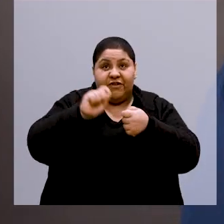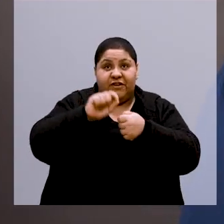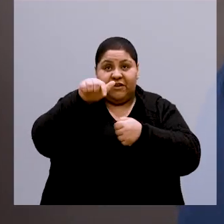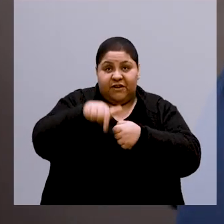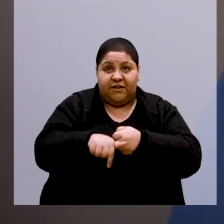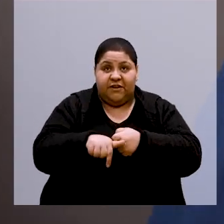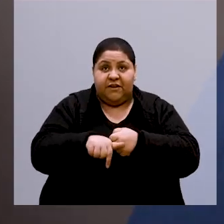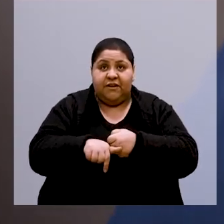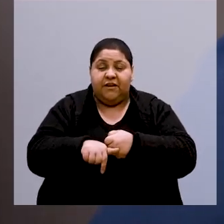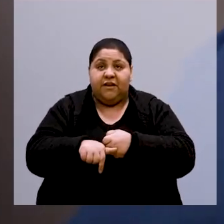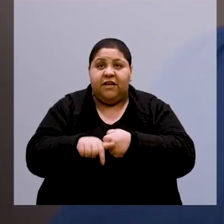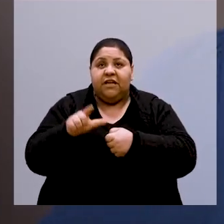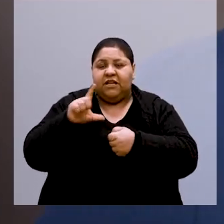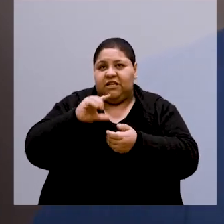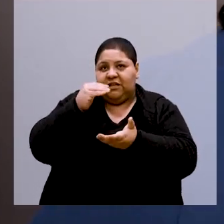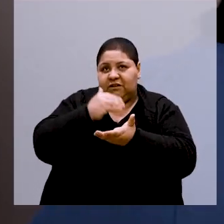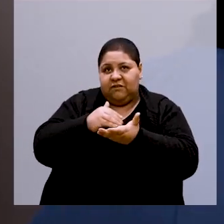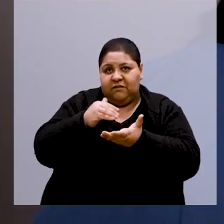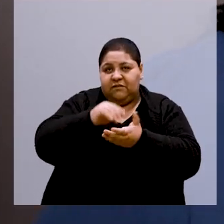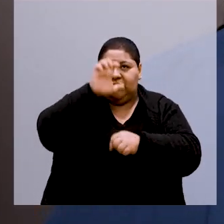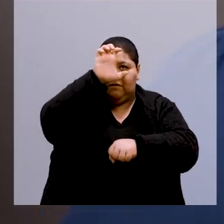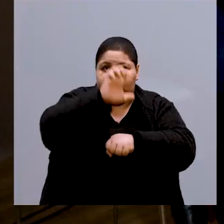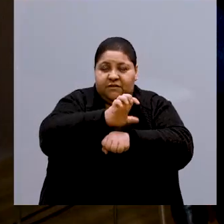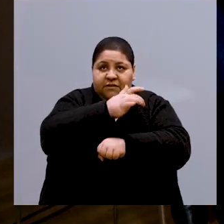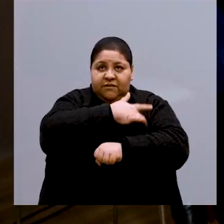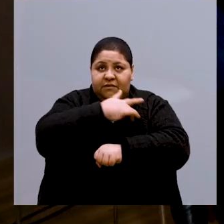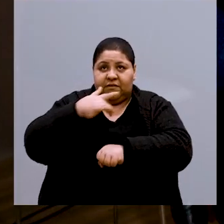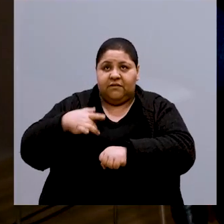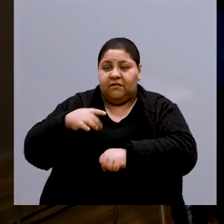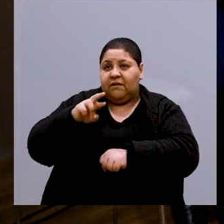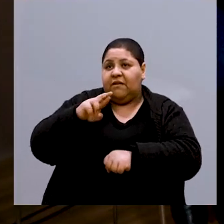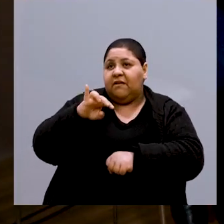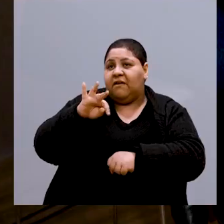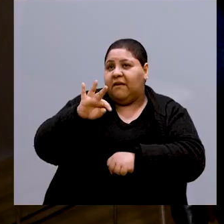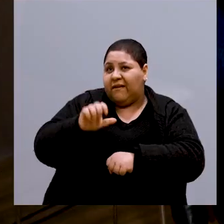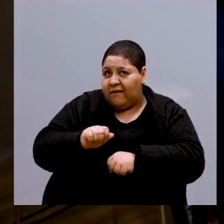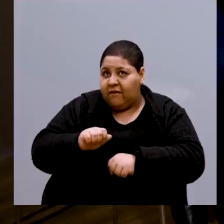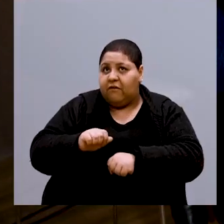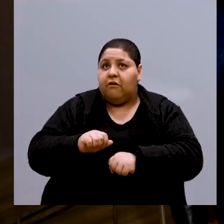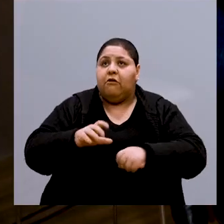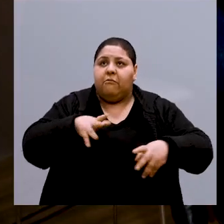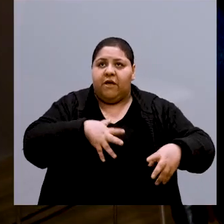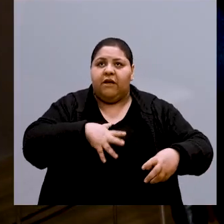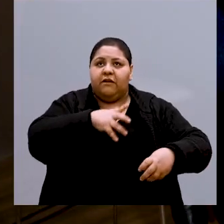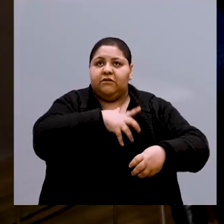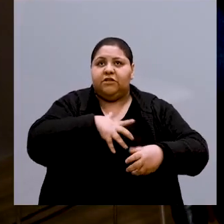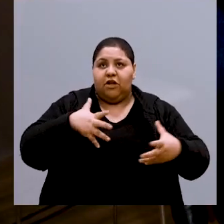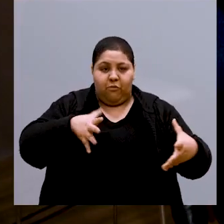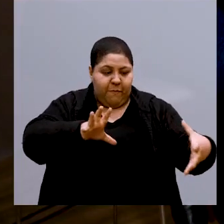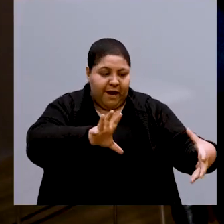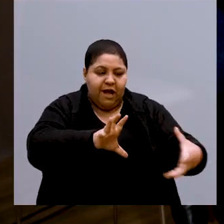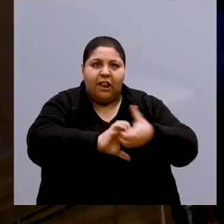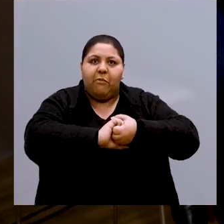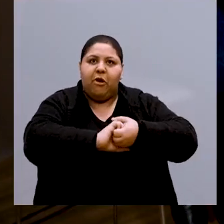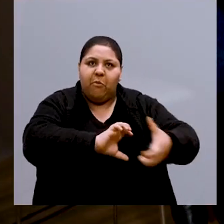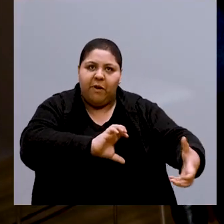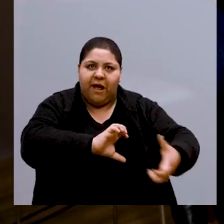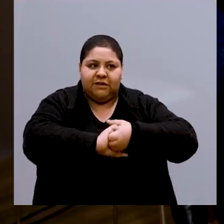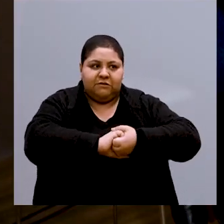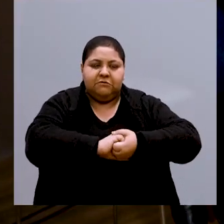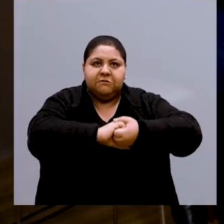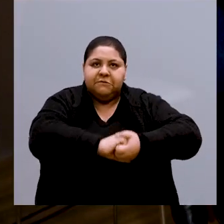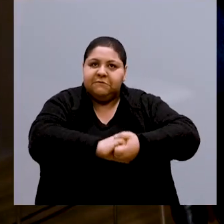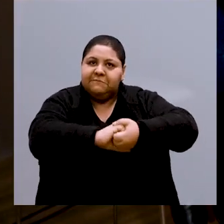nós fizemos aqui, que eu peguei a secretária estadual de saúde, a secretária Arita Bergman, bem pelo braço. Eu tenho uma foto desse momento,